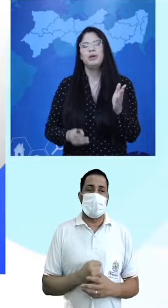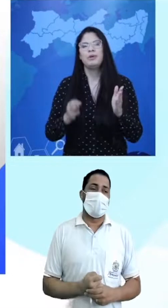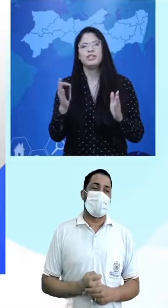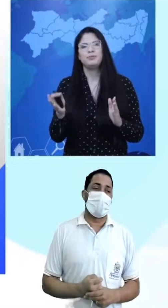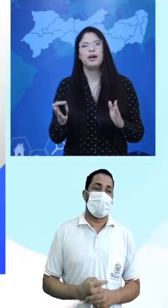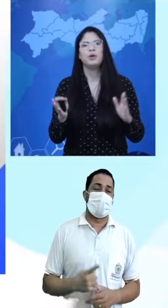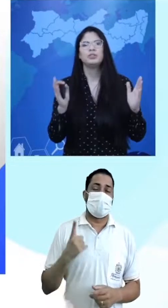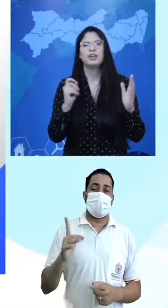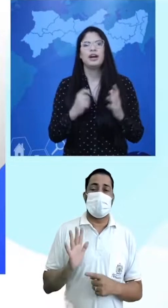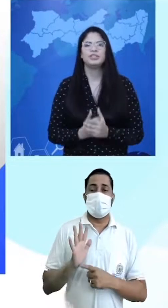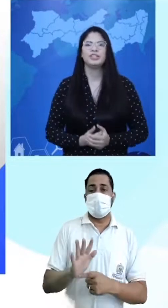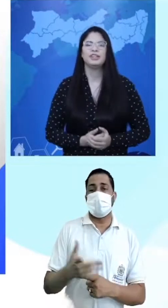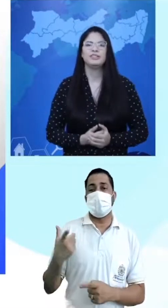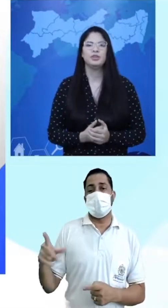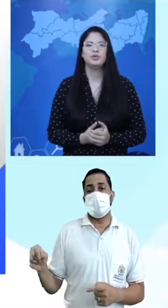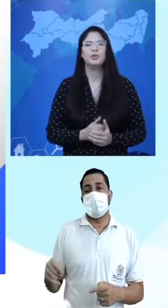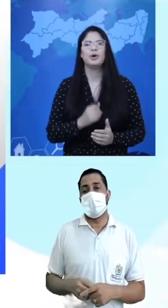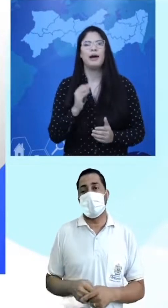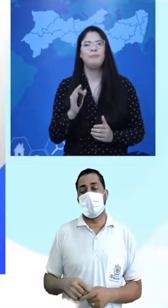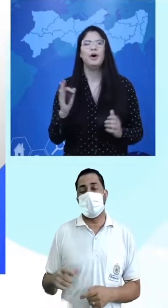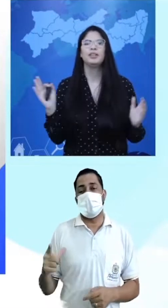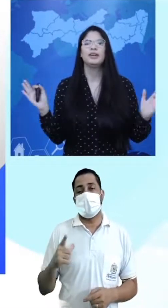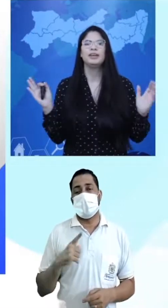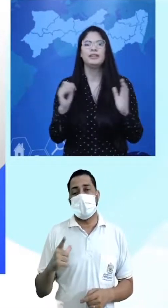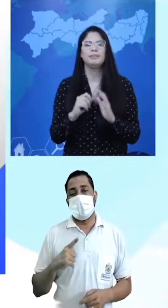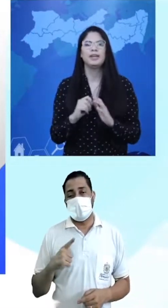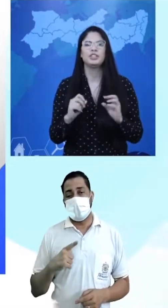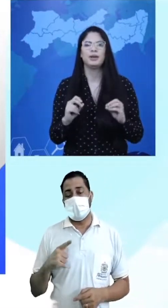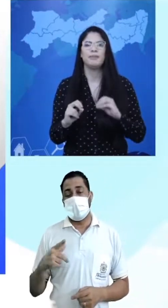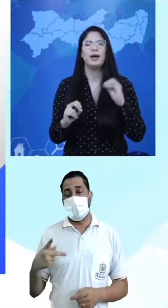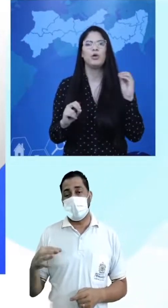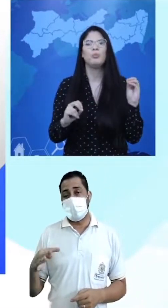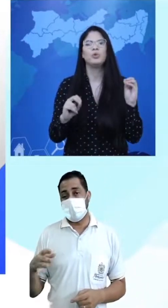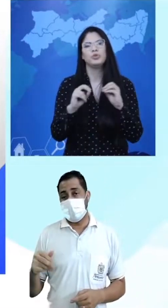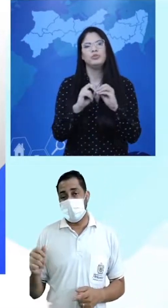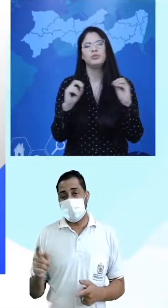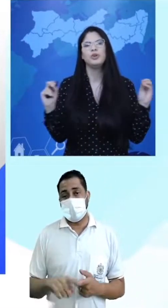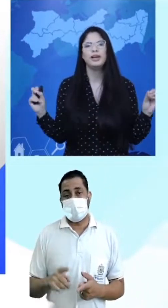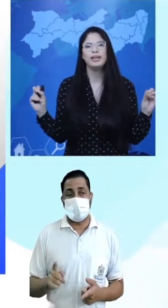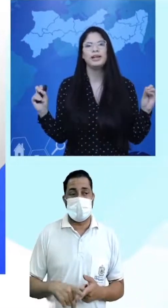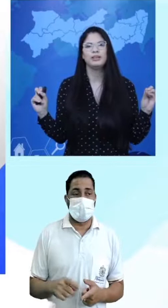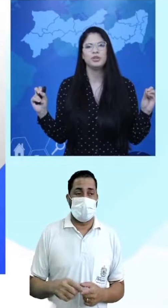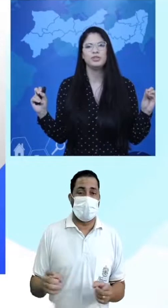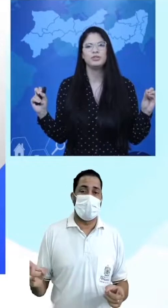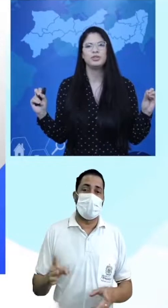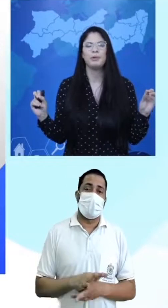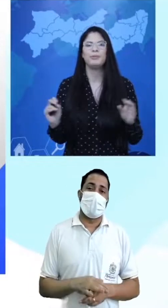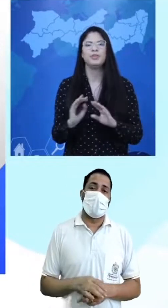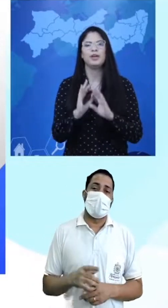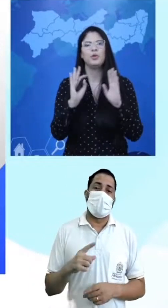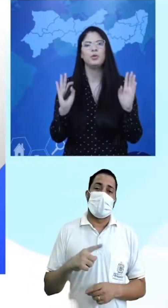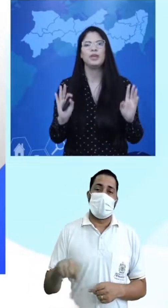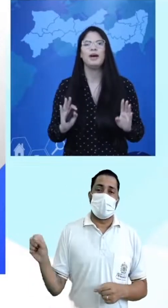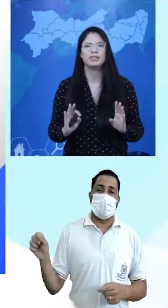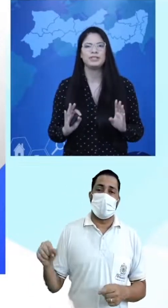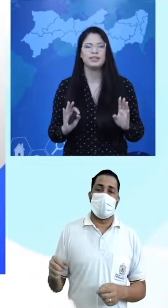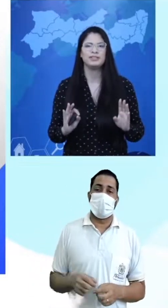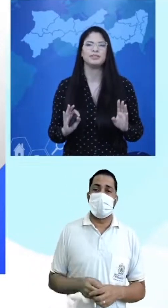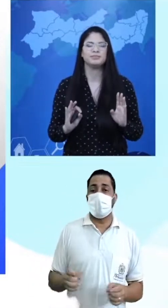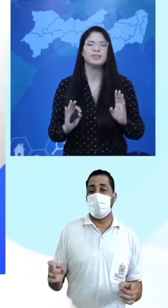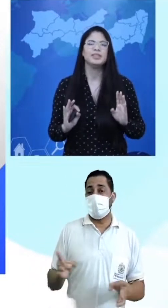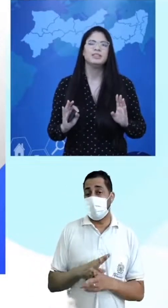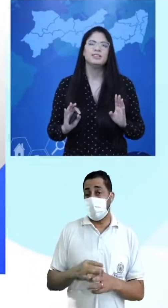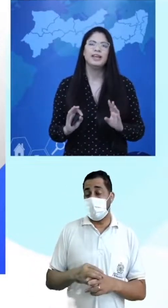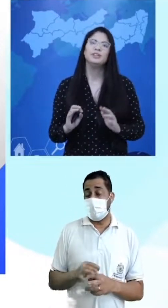uma imagem para outra, a gente adicionou a porta e também a gente apagou o ponto de fuga e a linha do horizonte para poder concluir a